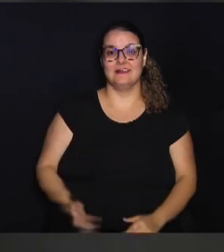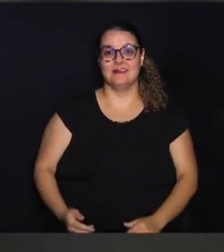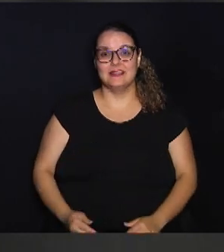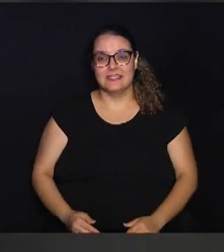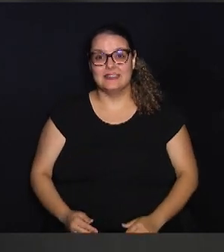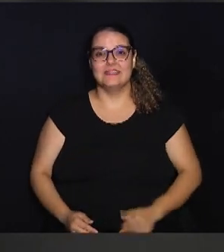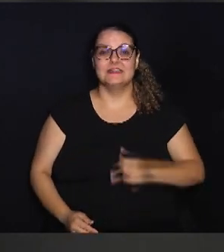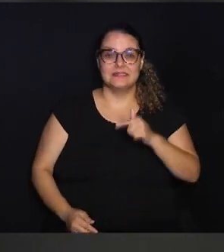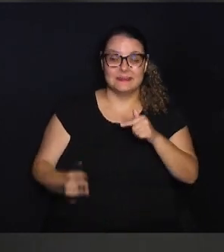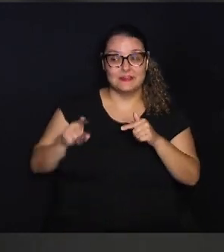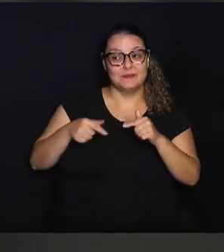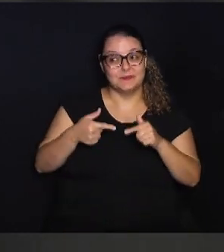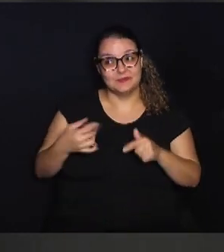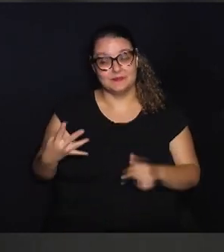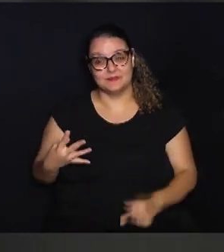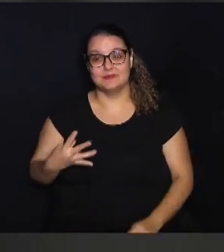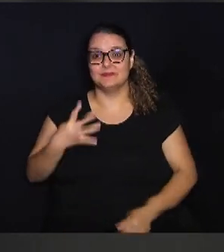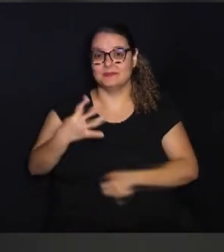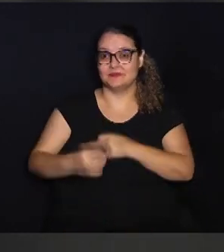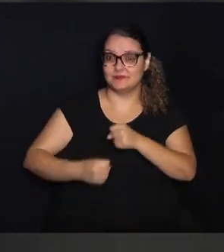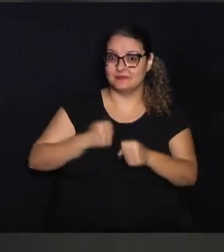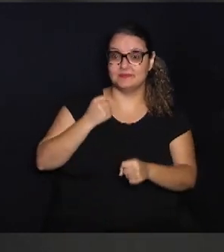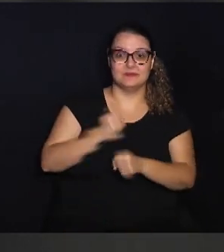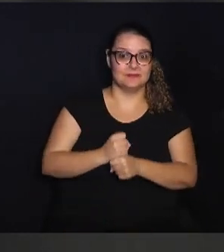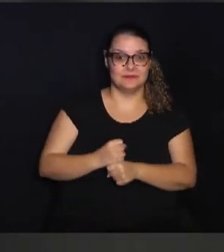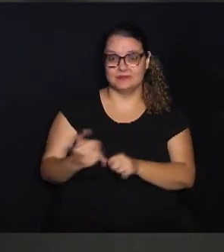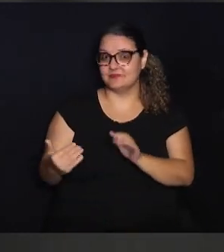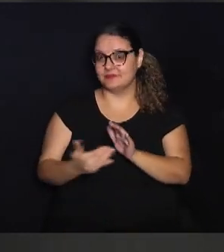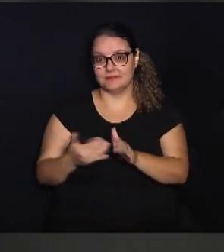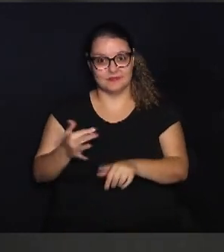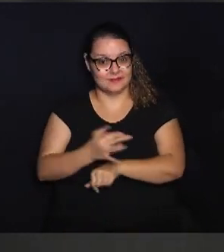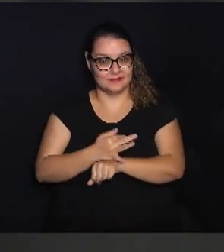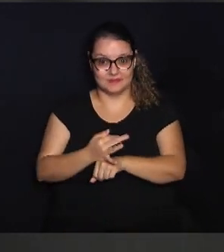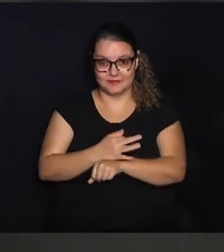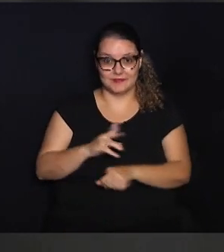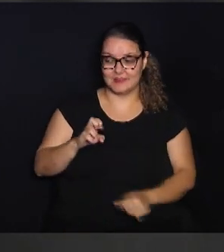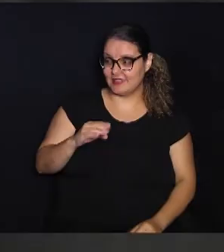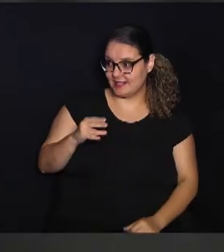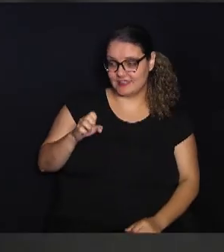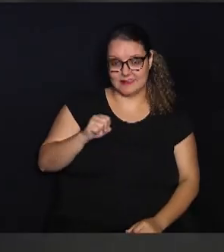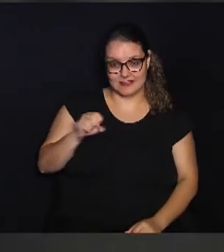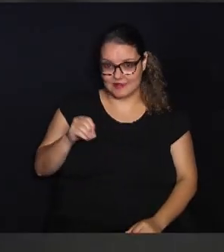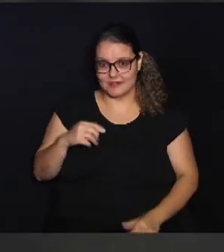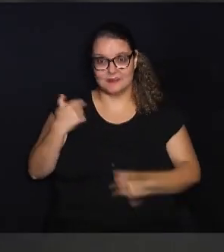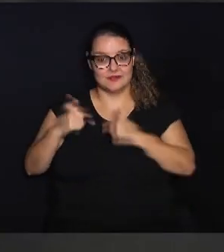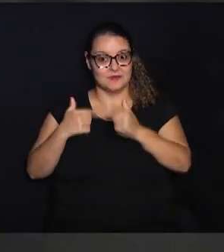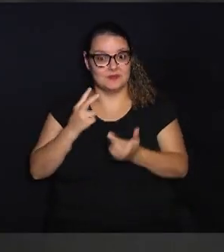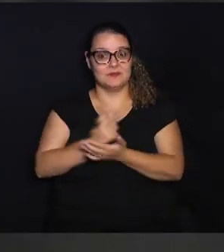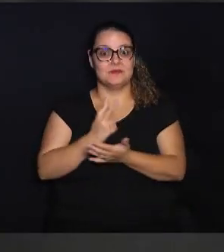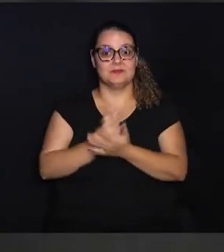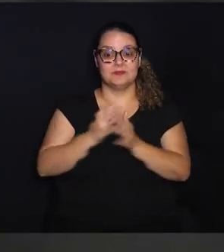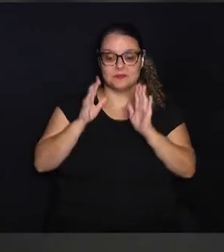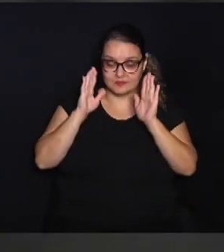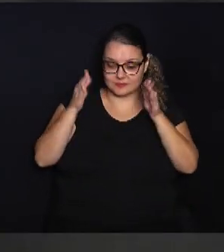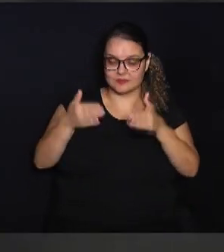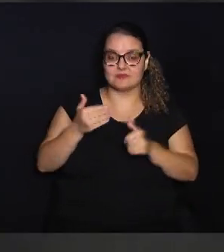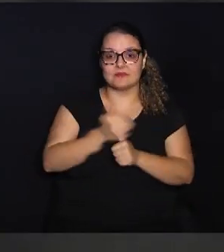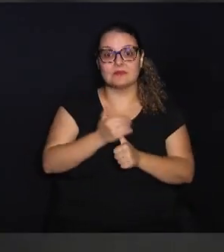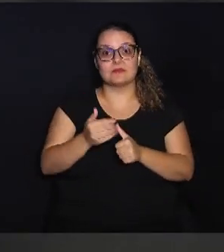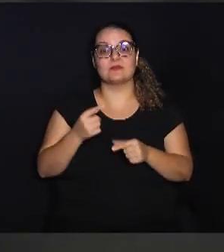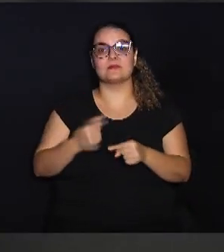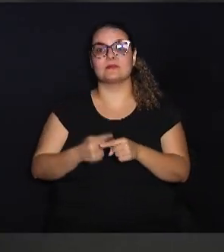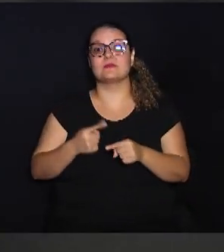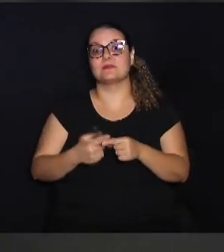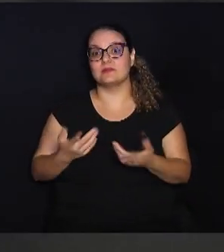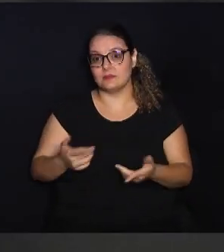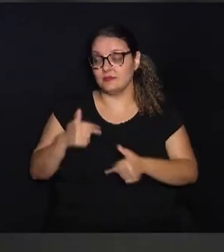durante 4 anos, até nas férias, nos recessos, a gente sempre trabalhando e focado no mandato, porque